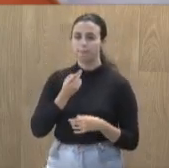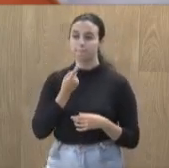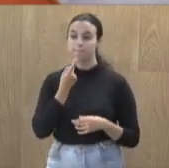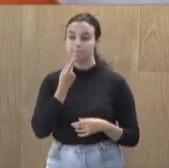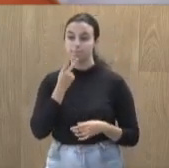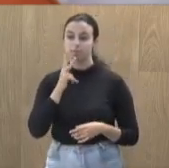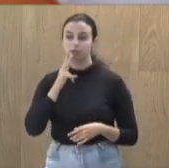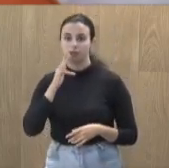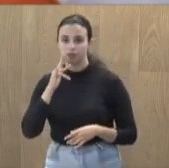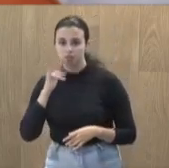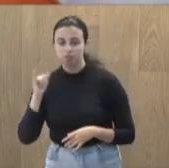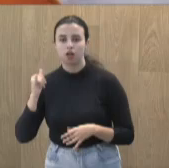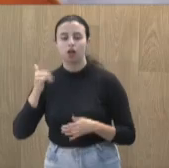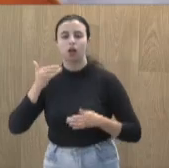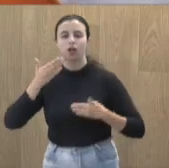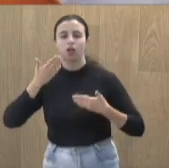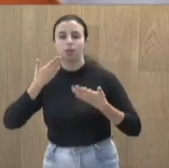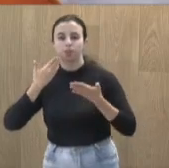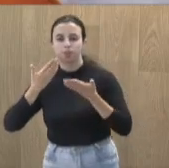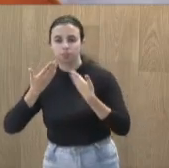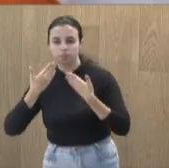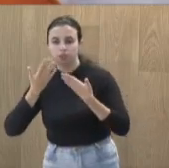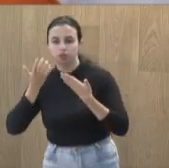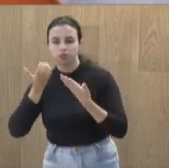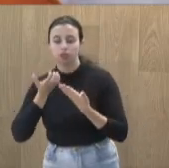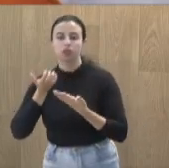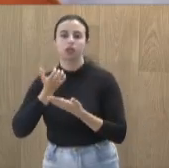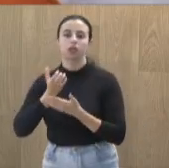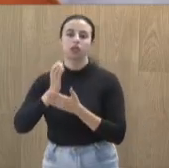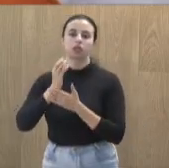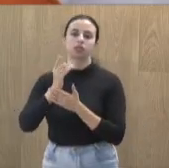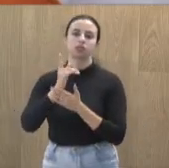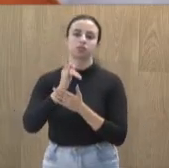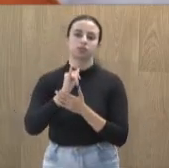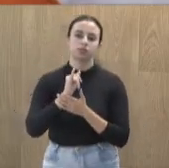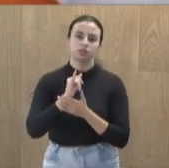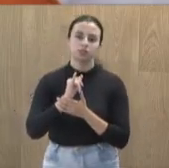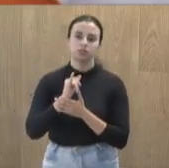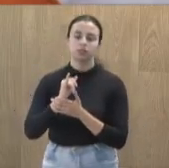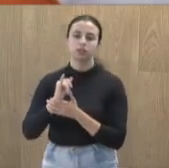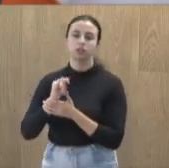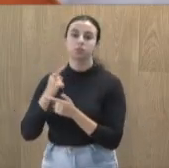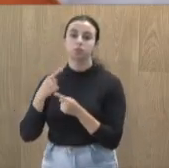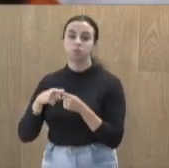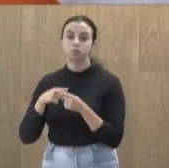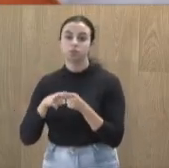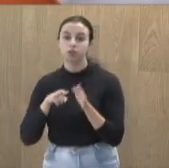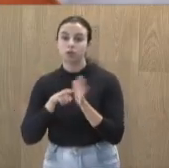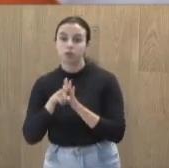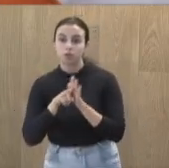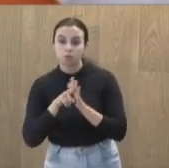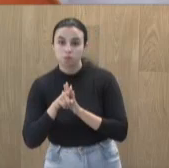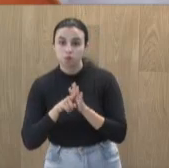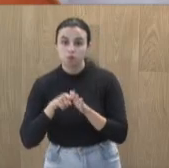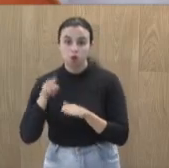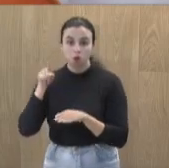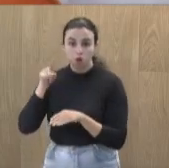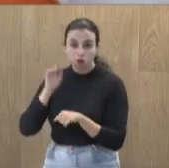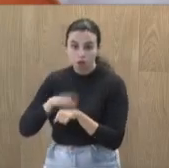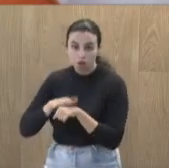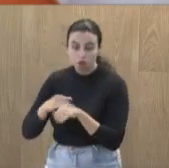que vai depor, quer depor na CPI do Guarani, que ele foi procurado para me denunciar no Ministério Público.